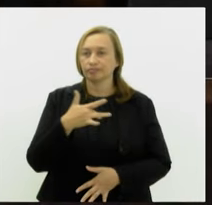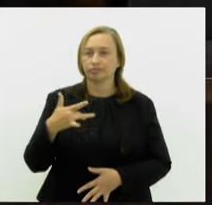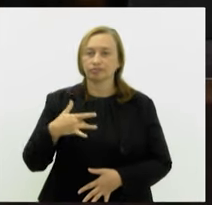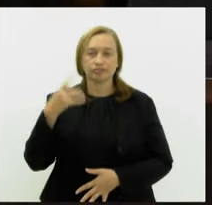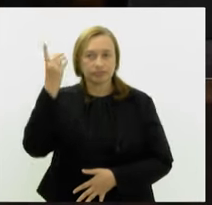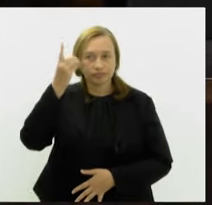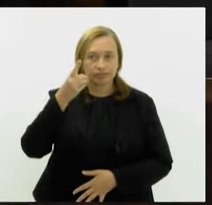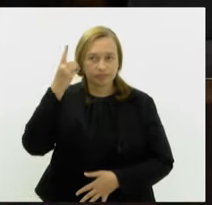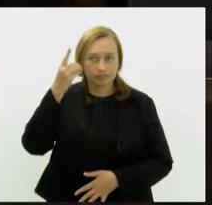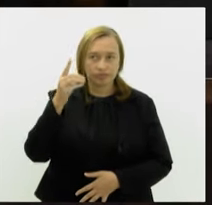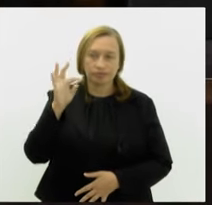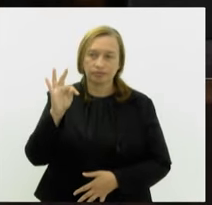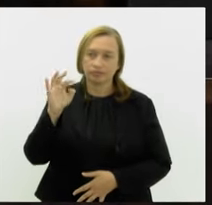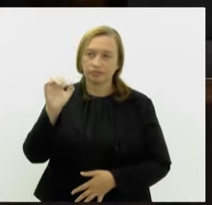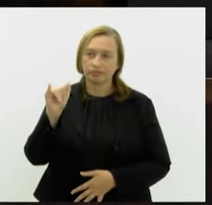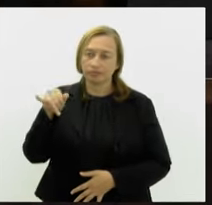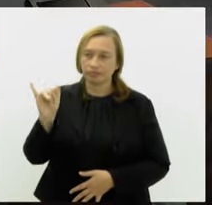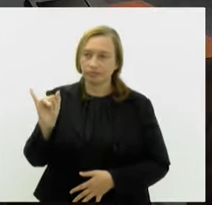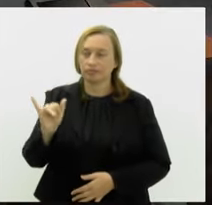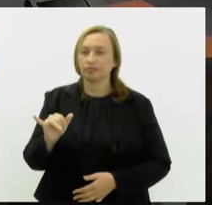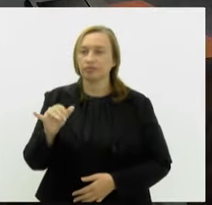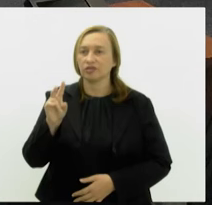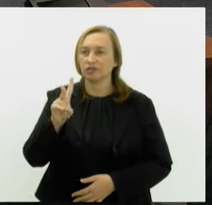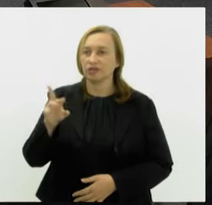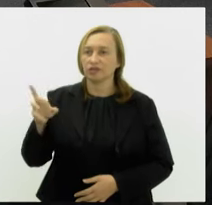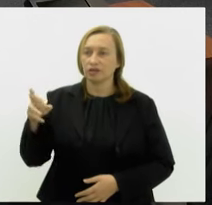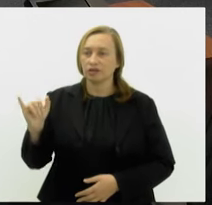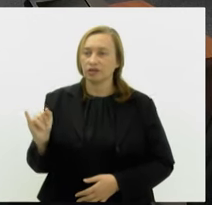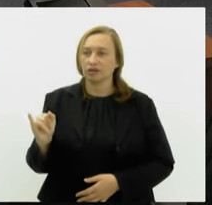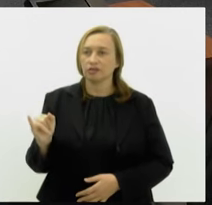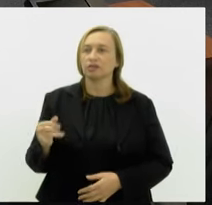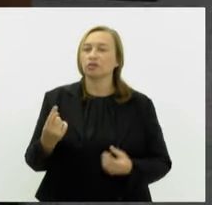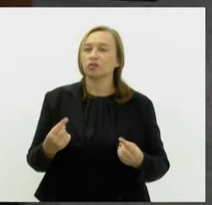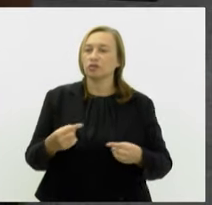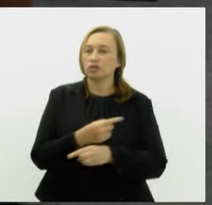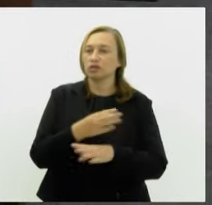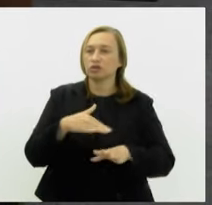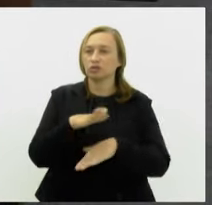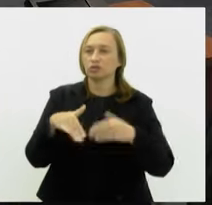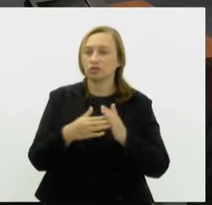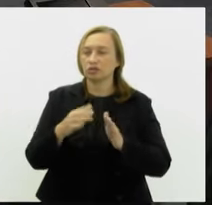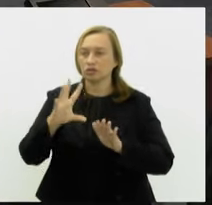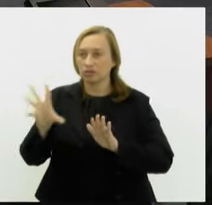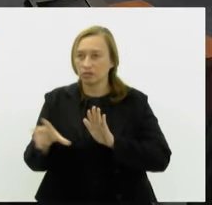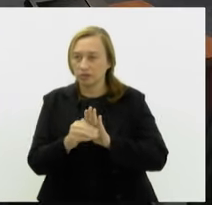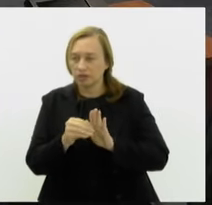deputado Tande Vieira. Senhora Presidente, parecer contrário a todas as emendas.